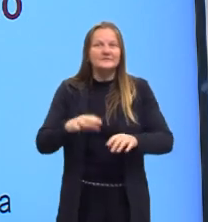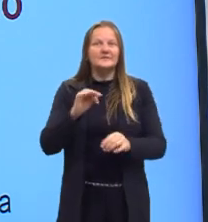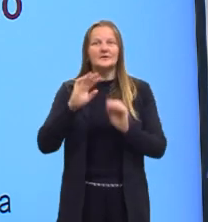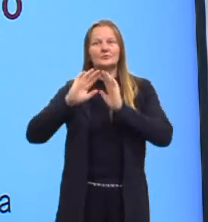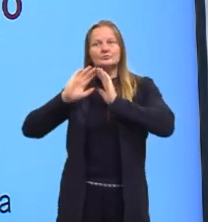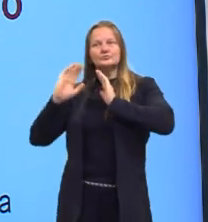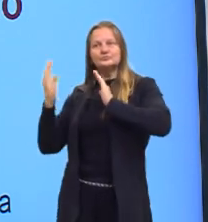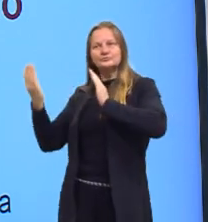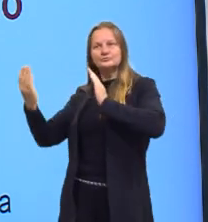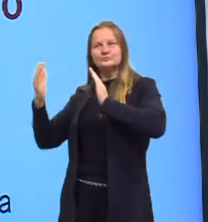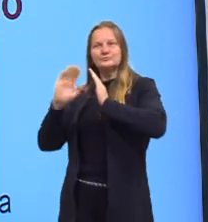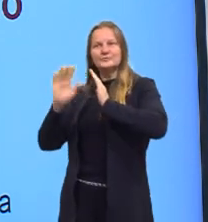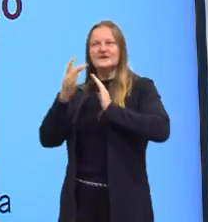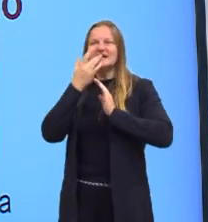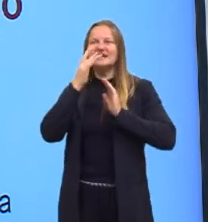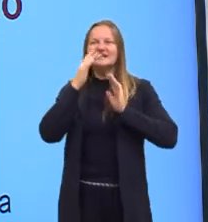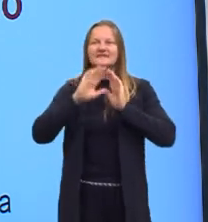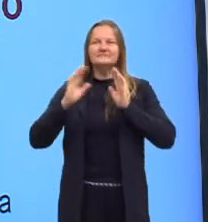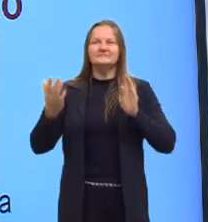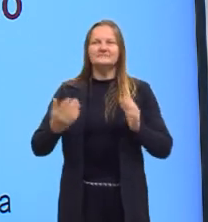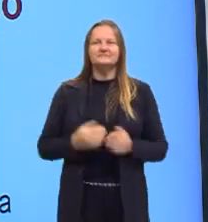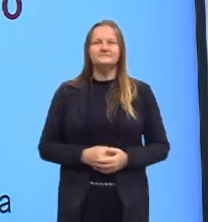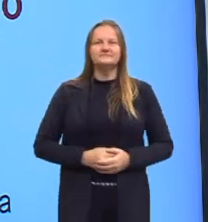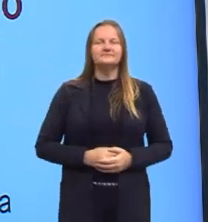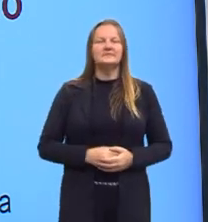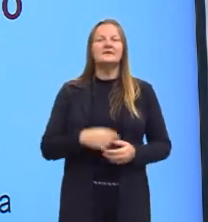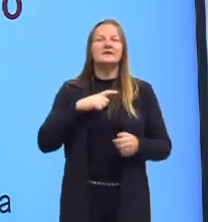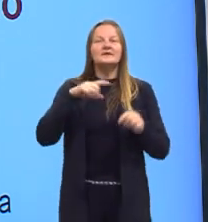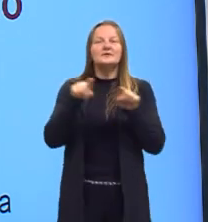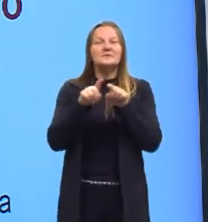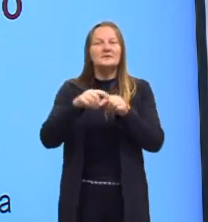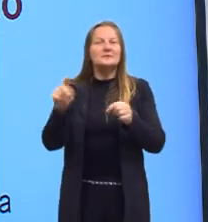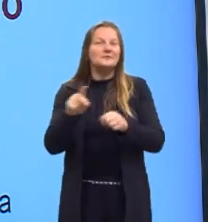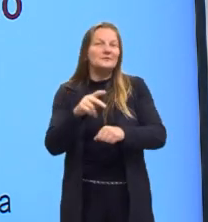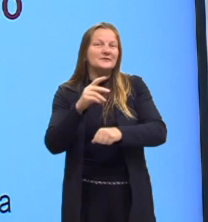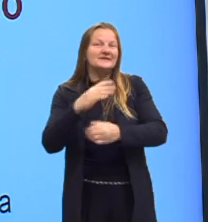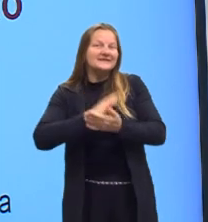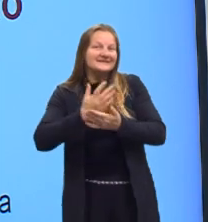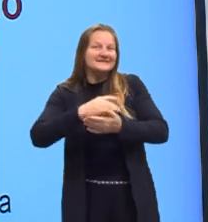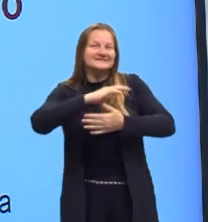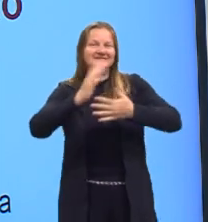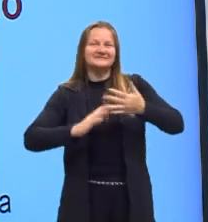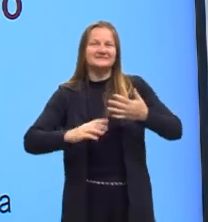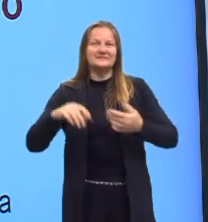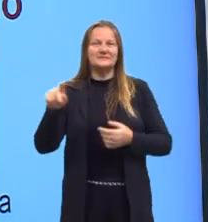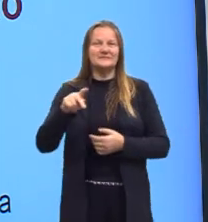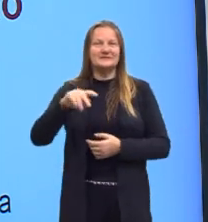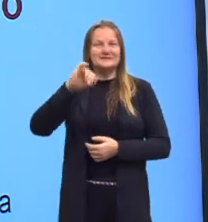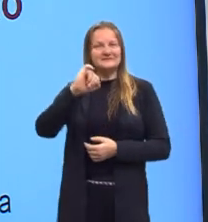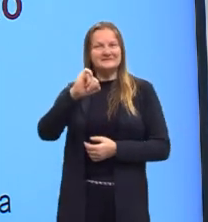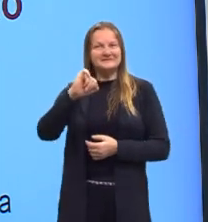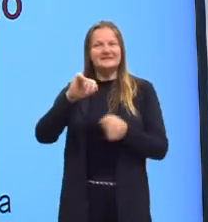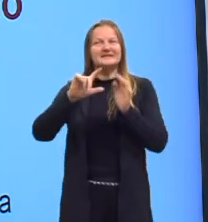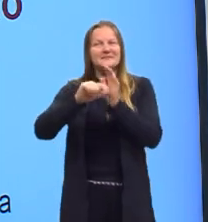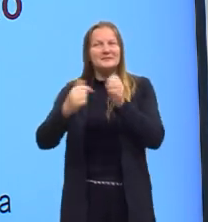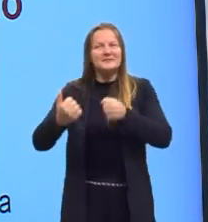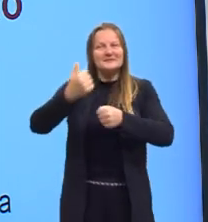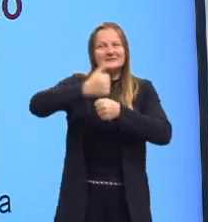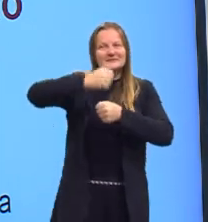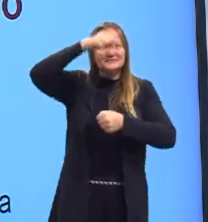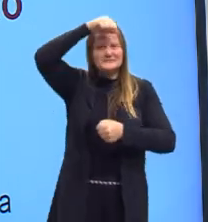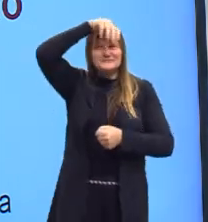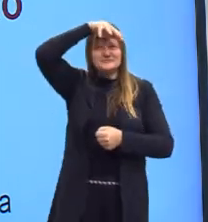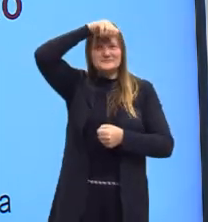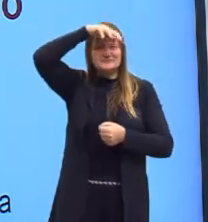temos um painel longo Branco monitores e as professoras intérprete de libras professora Lucinéia e